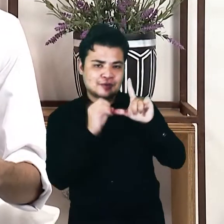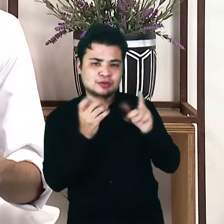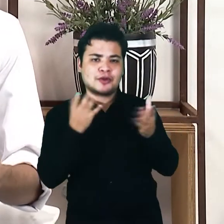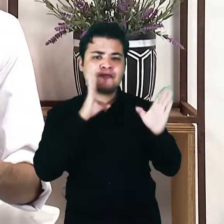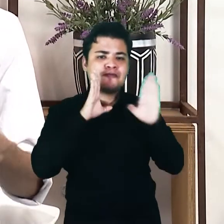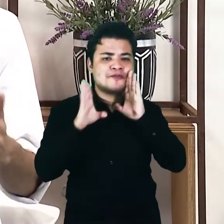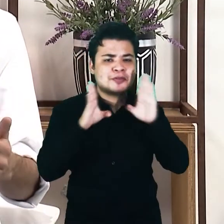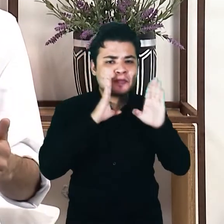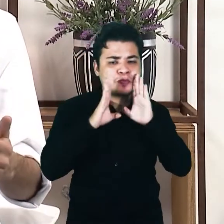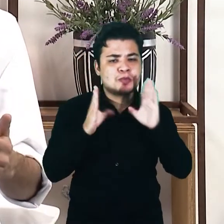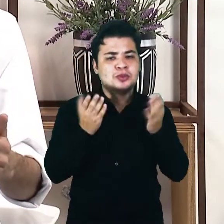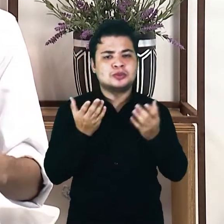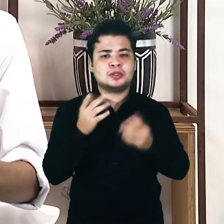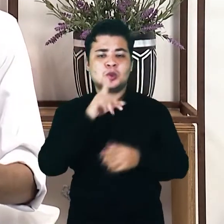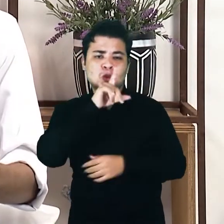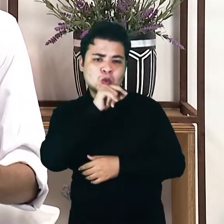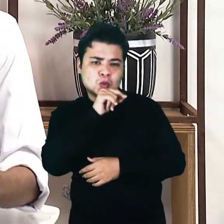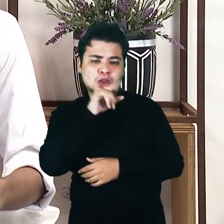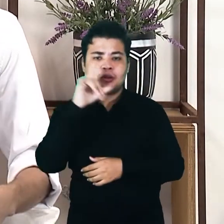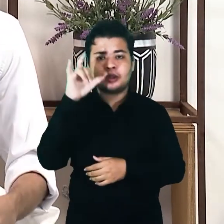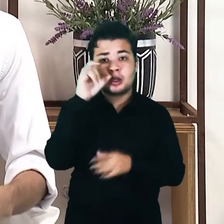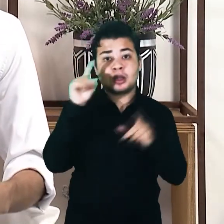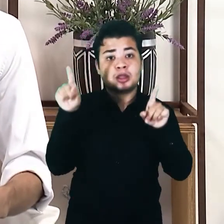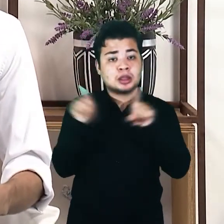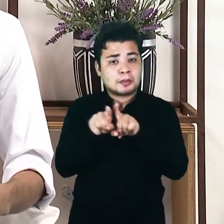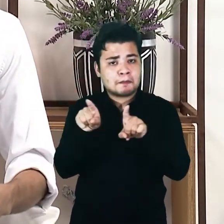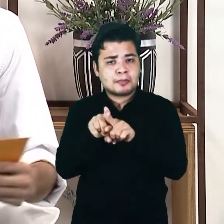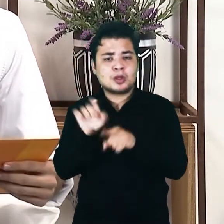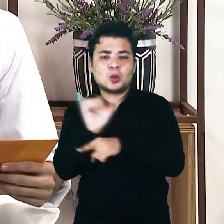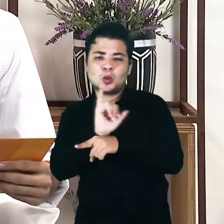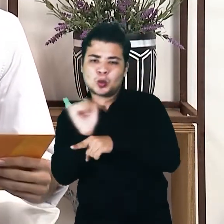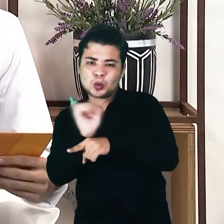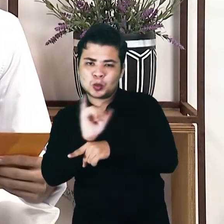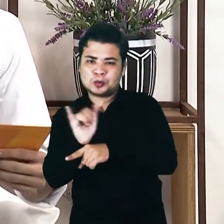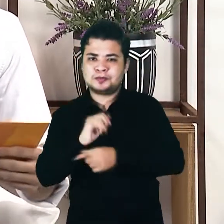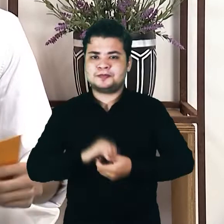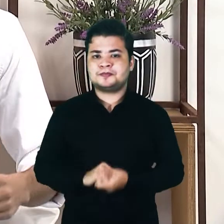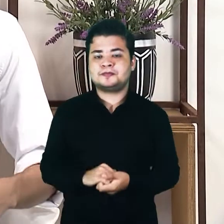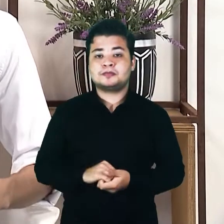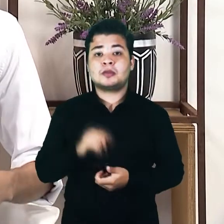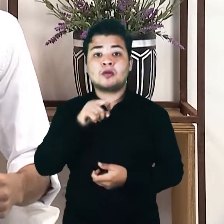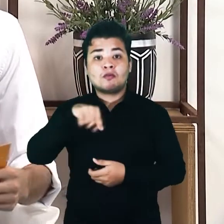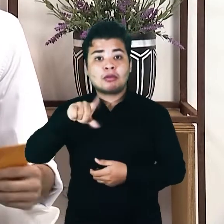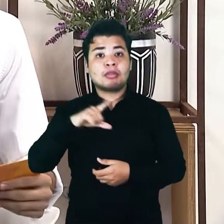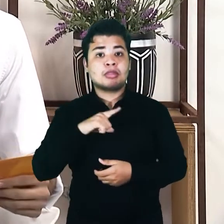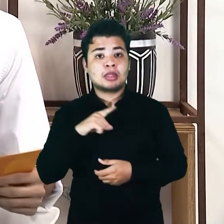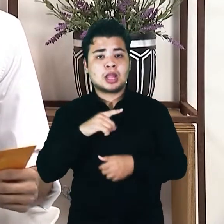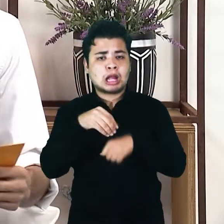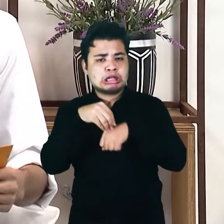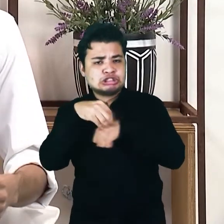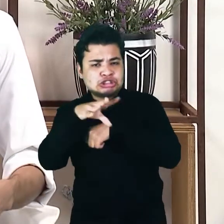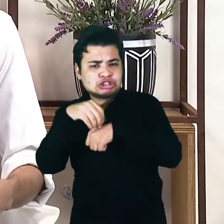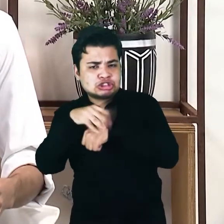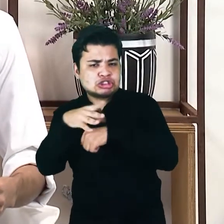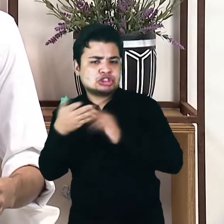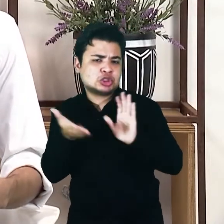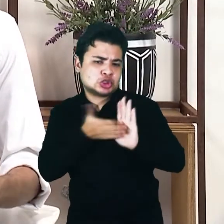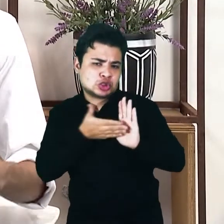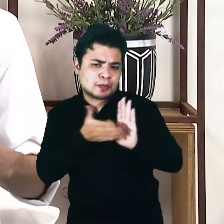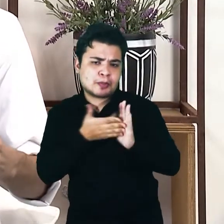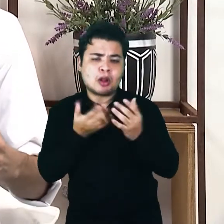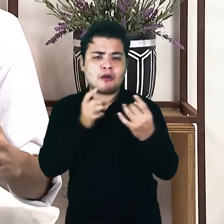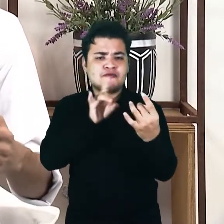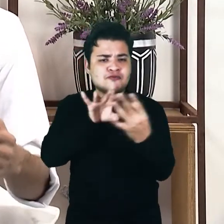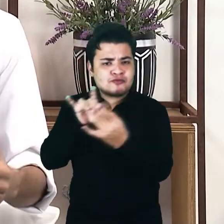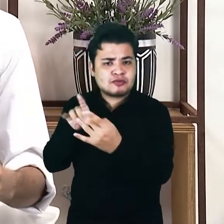no Twitter, no Instagram e também no YouTube. Se você quer mandar alguma sugestão de pauta ou algum feedback,